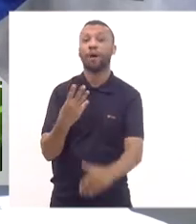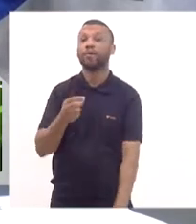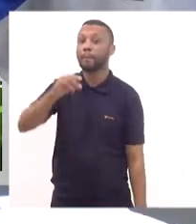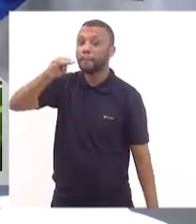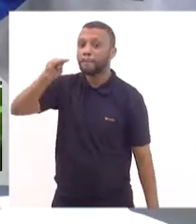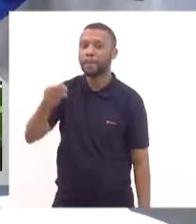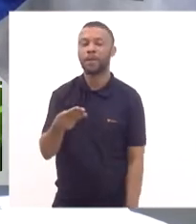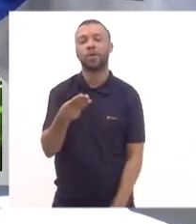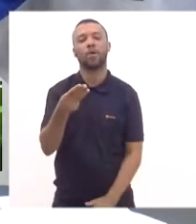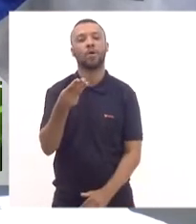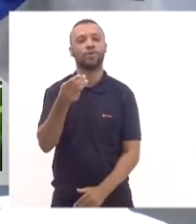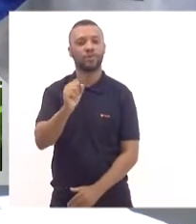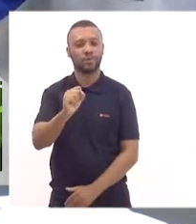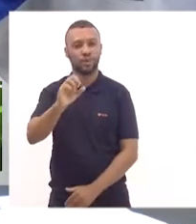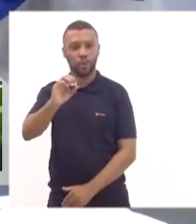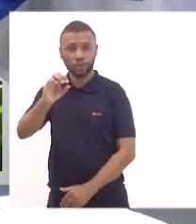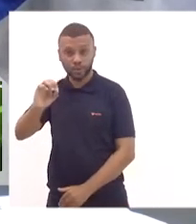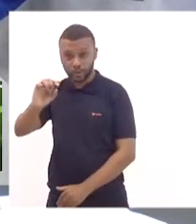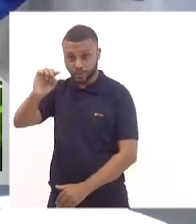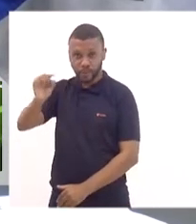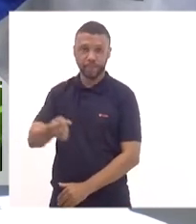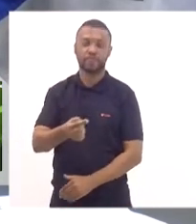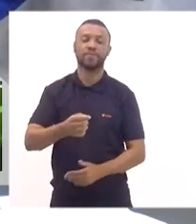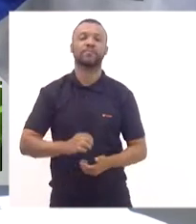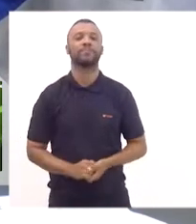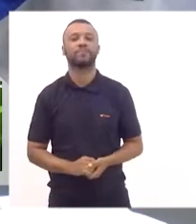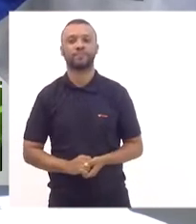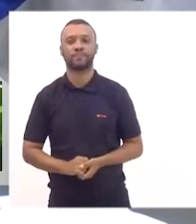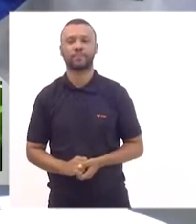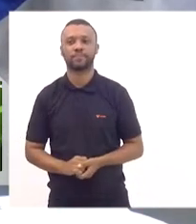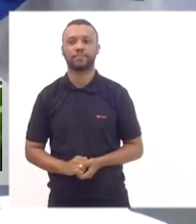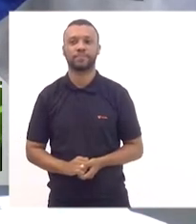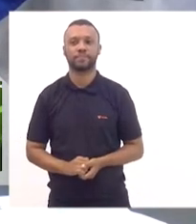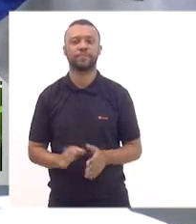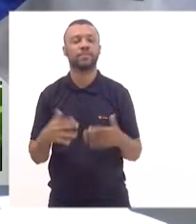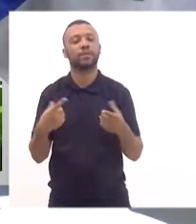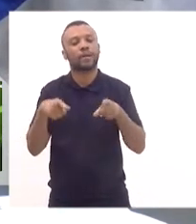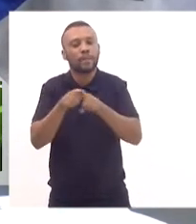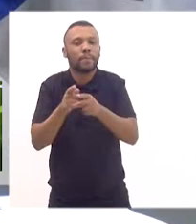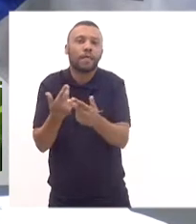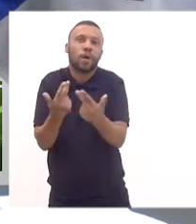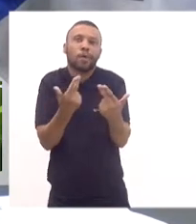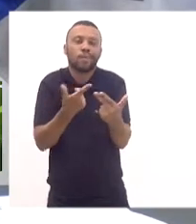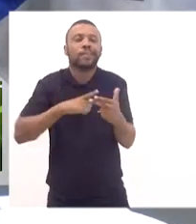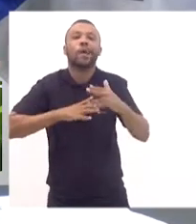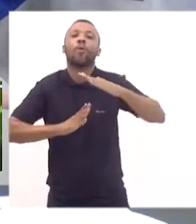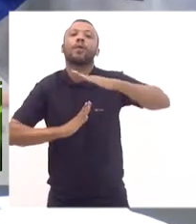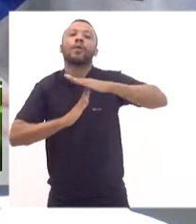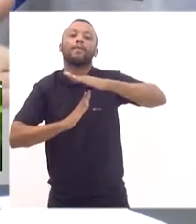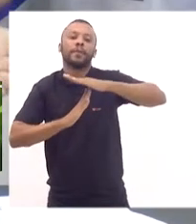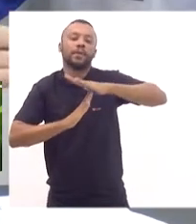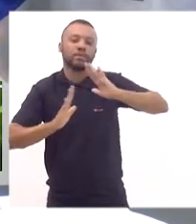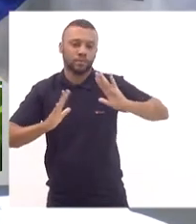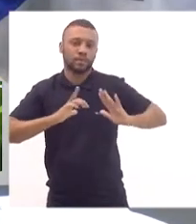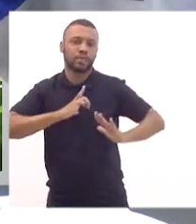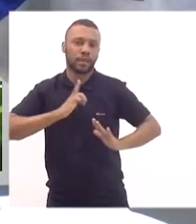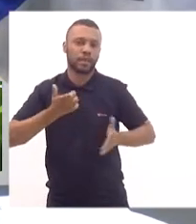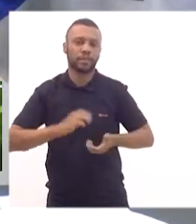e 800 mil. Então, também estabeleceu o limite,